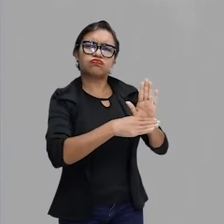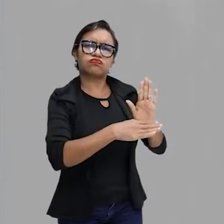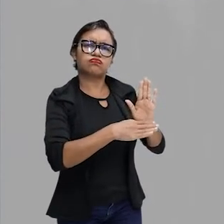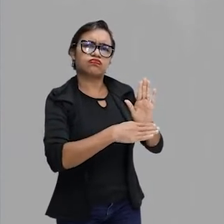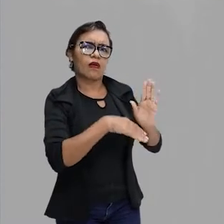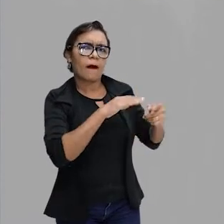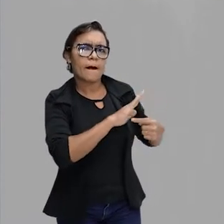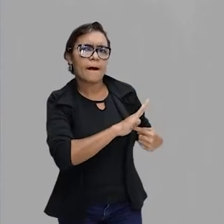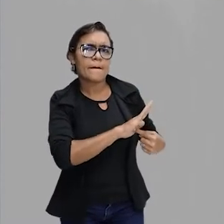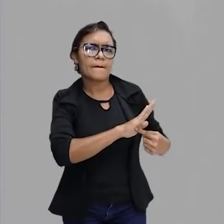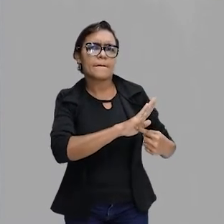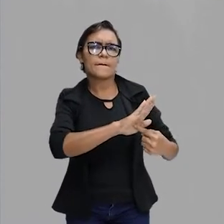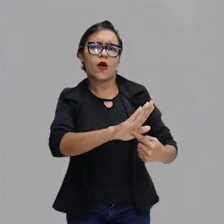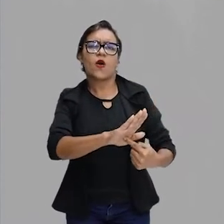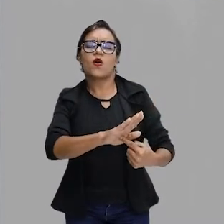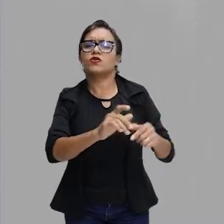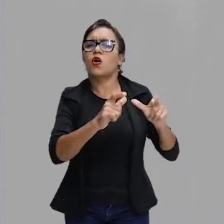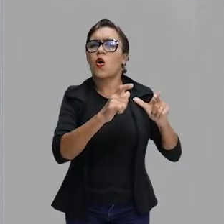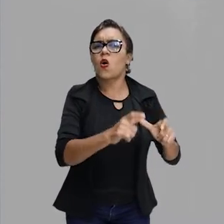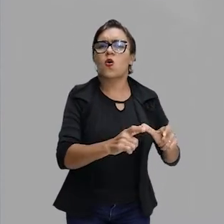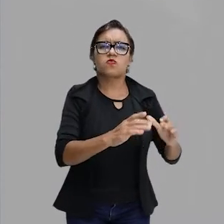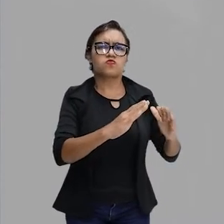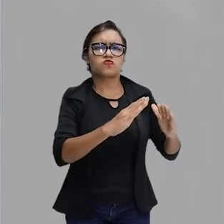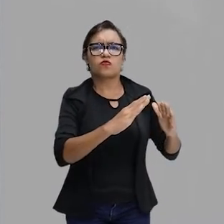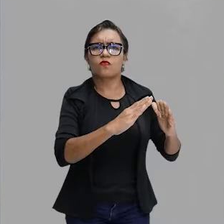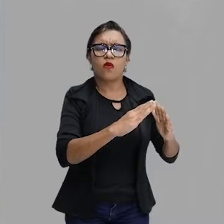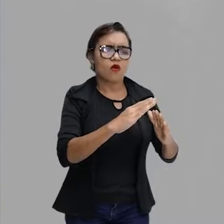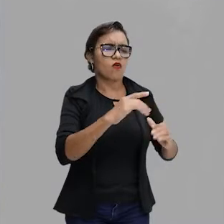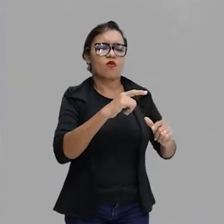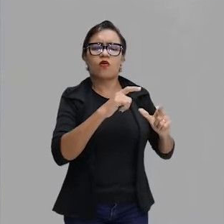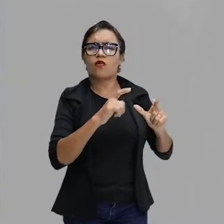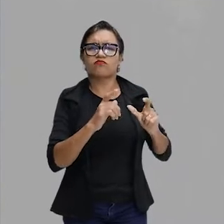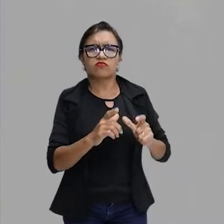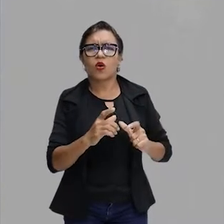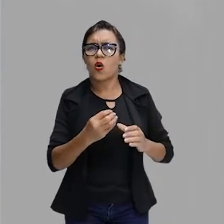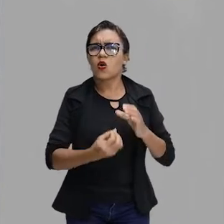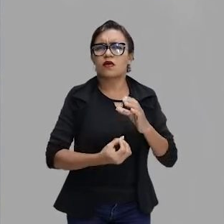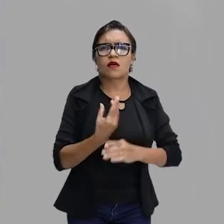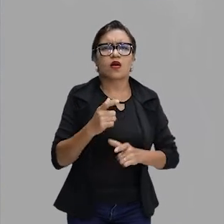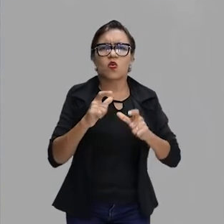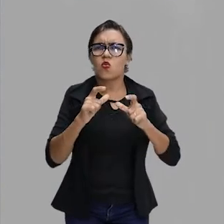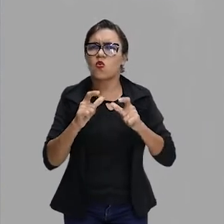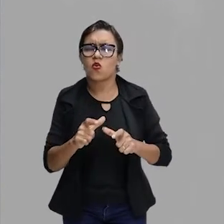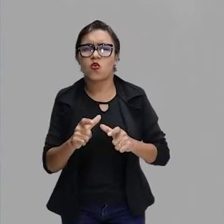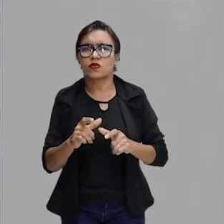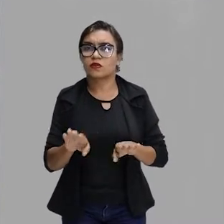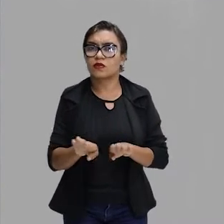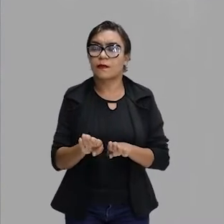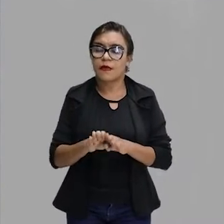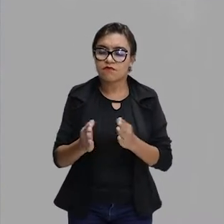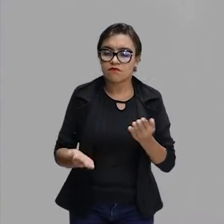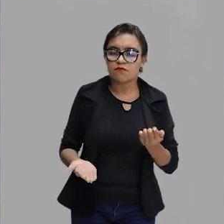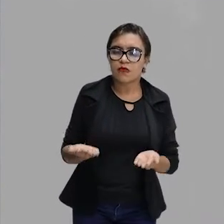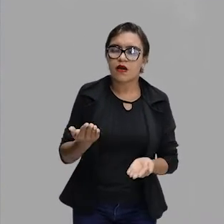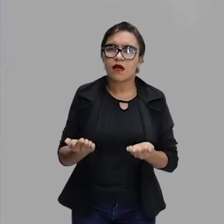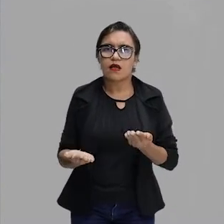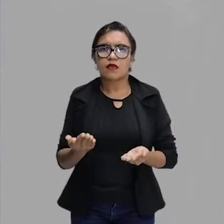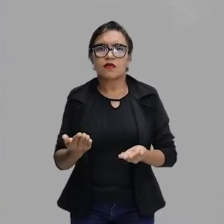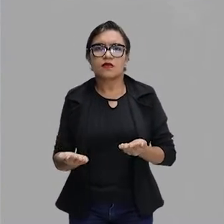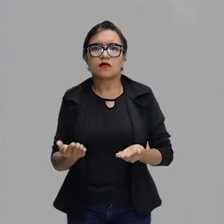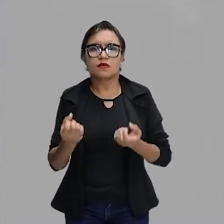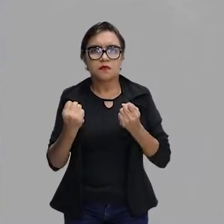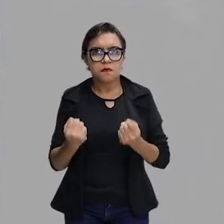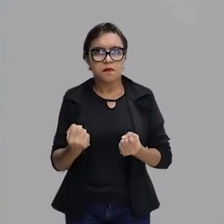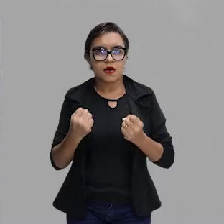ali, mostrando de onde ele veio, qual é a procedência dele, né? Balança que vai, por exemplo, saber quanto de peso ele está